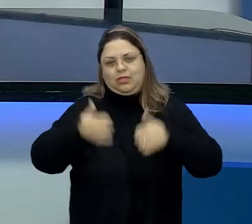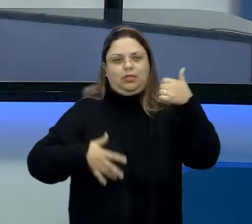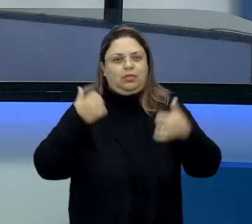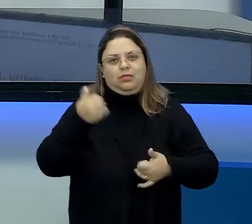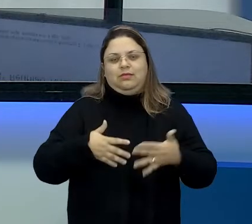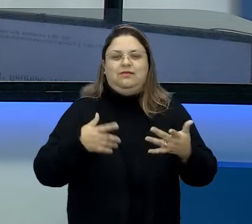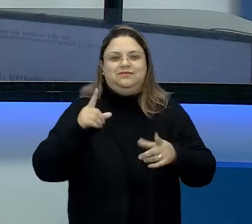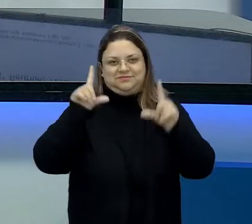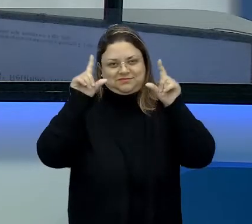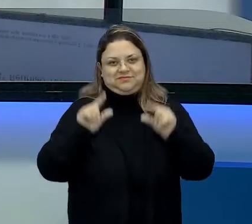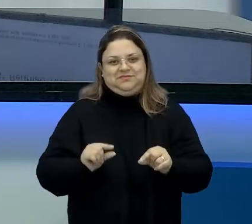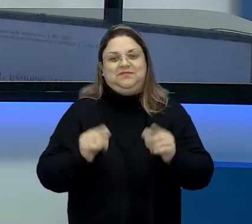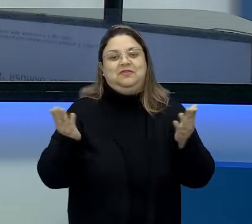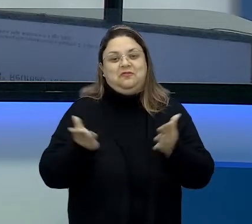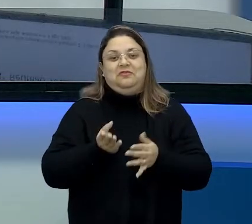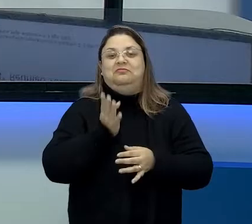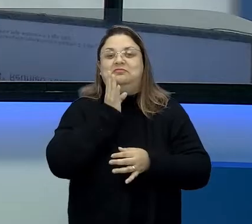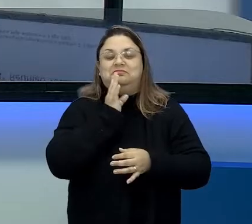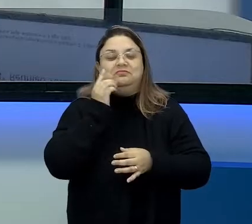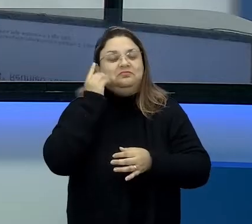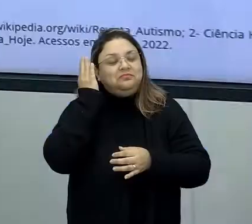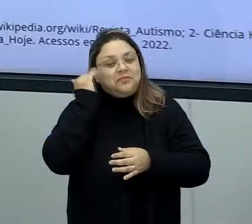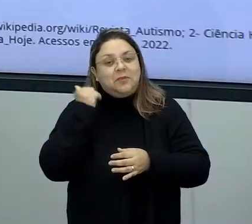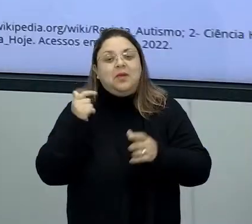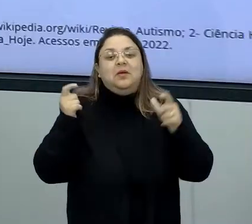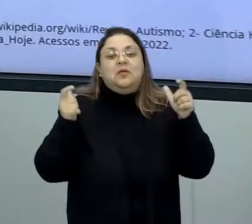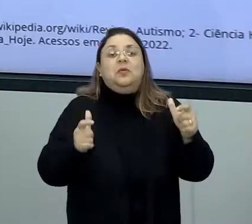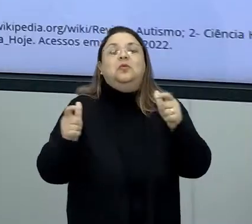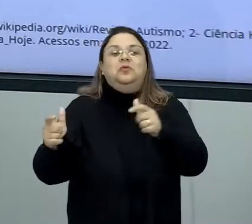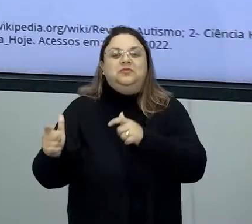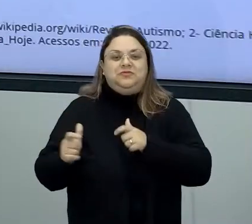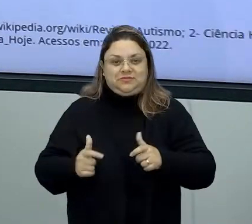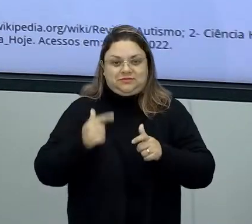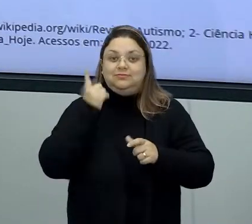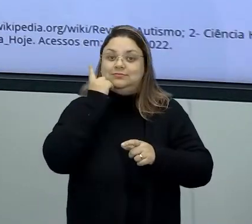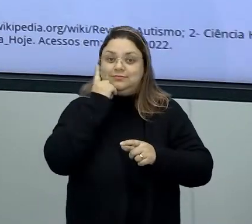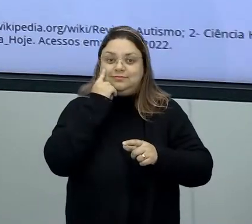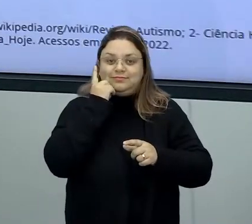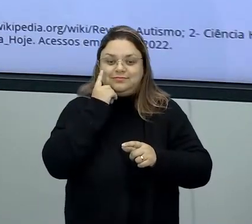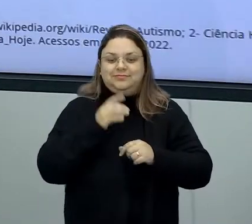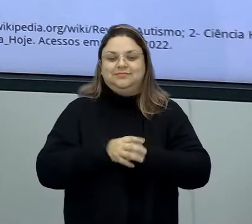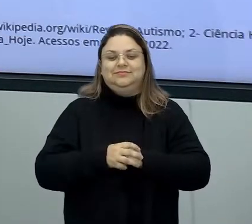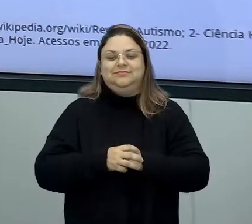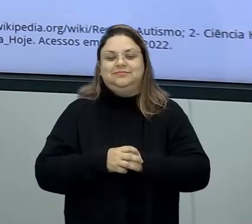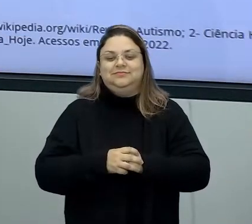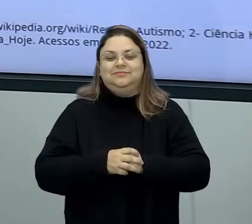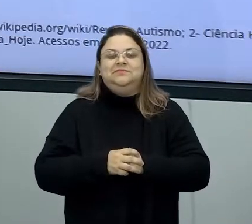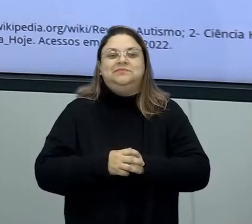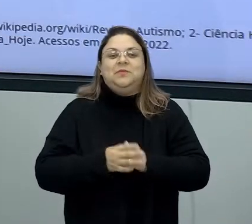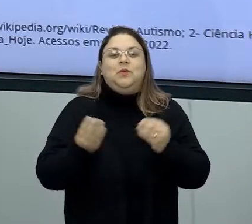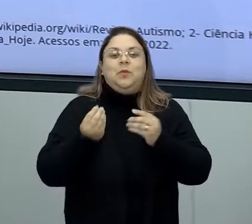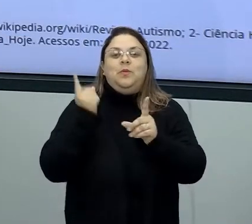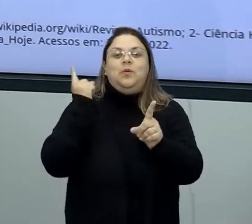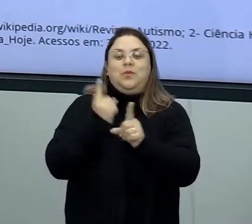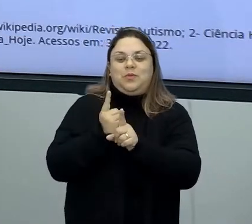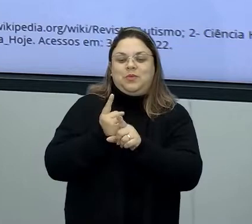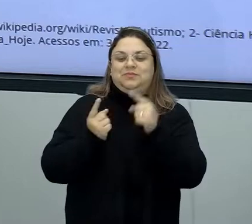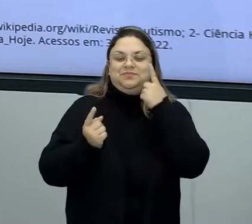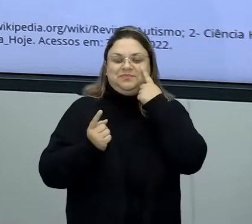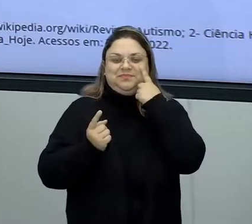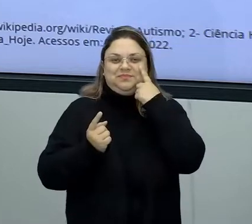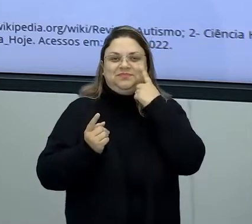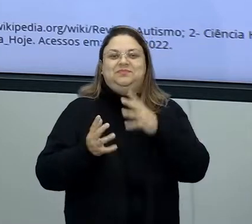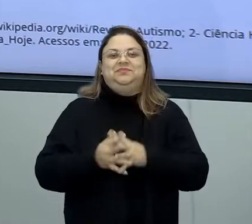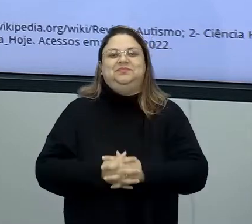Vamos conhecer, então, quem são, onde estão, né? Onde vivem, como achá-los. Então, às